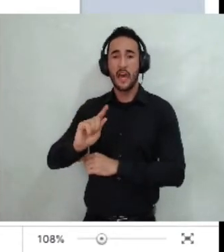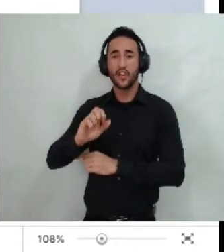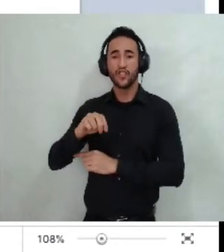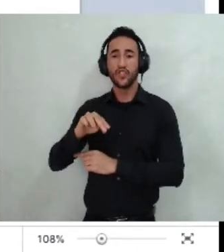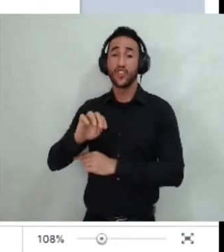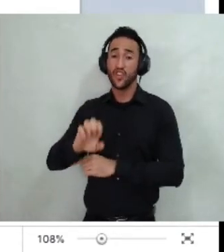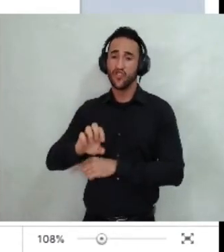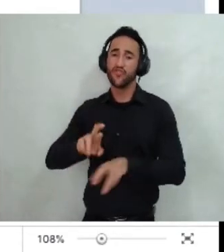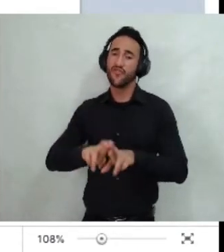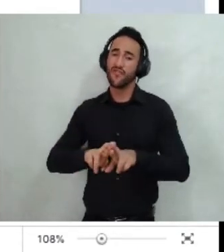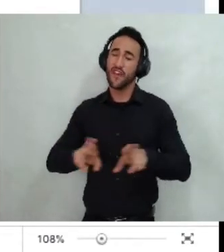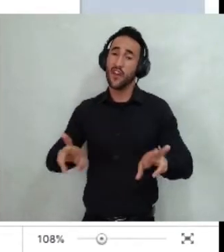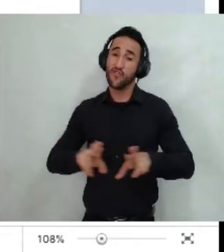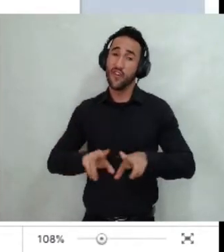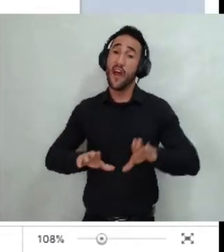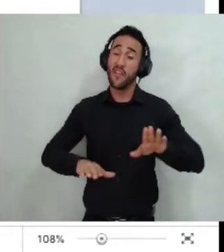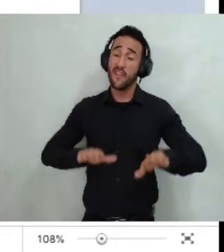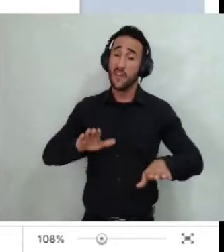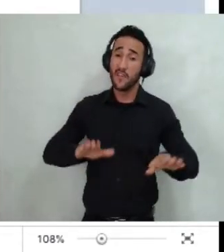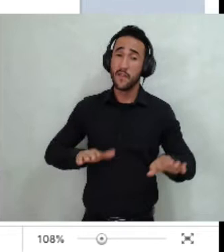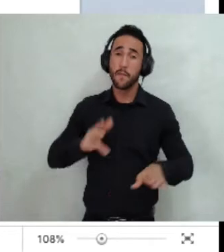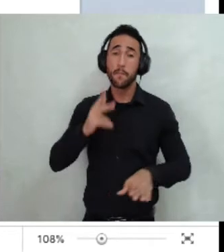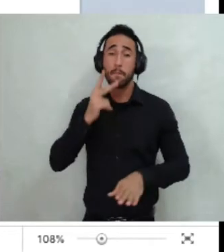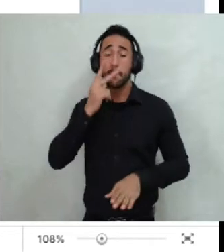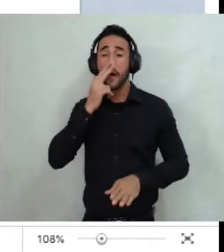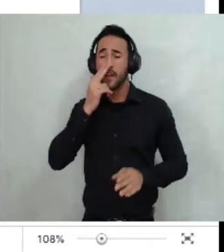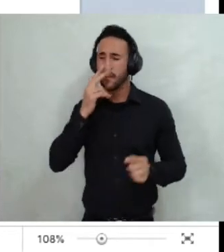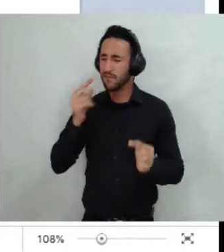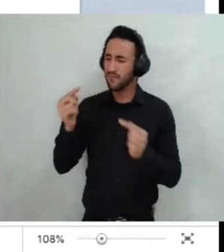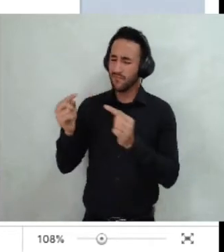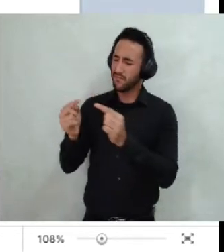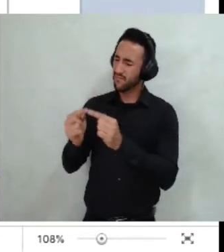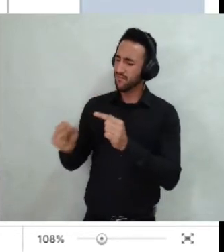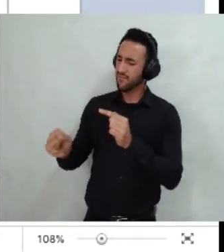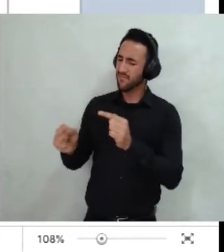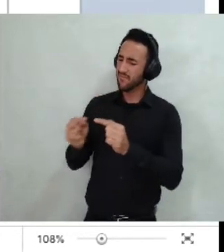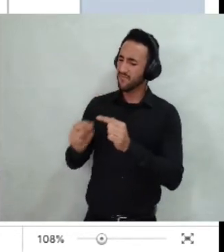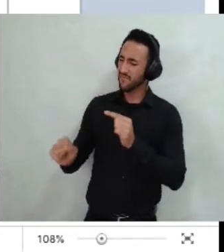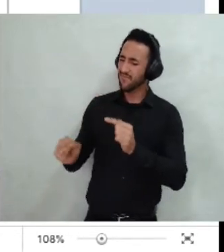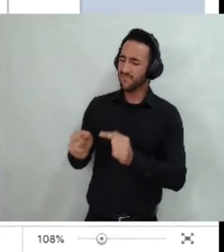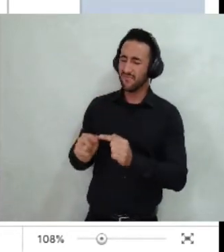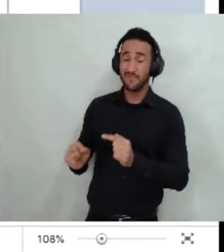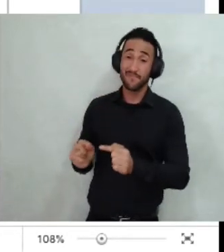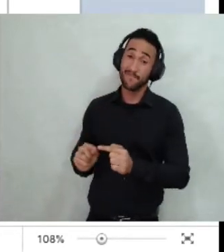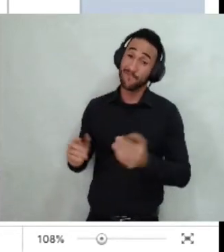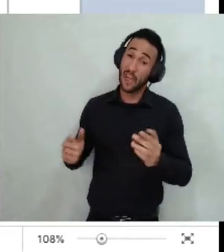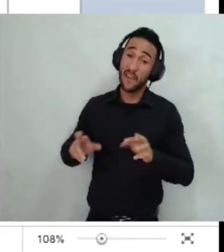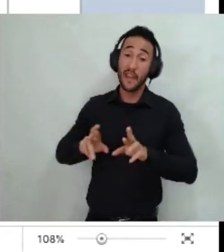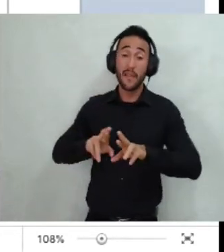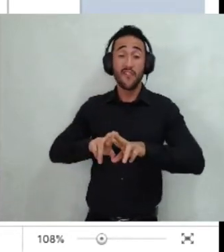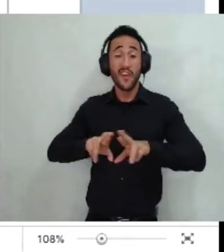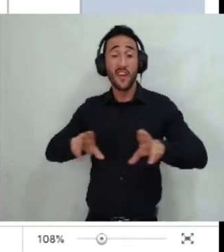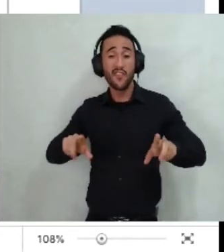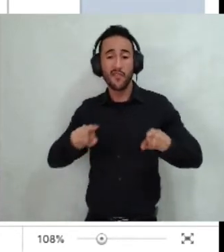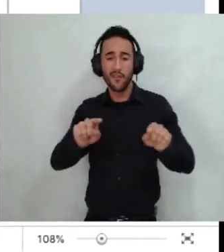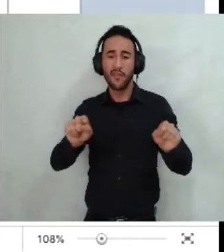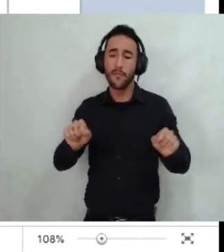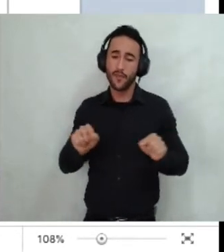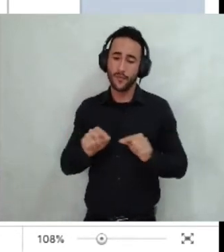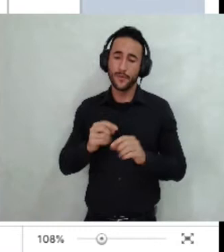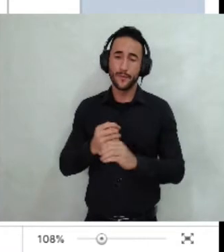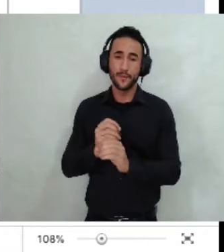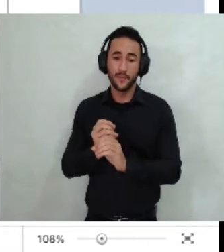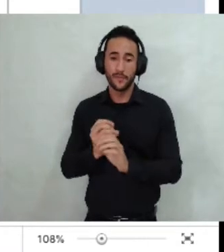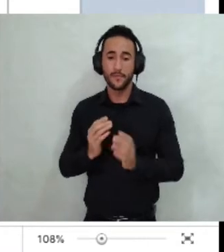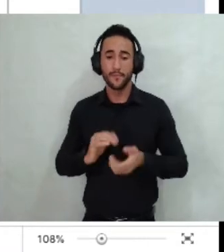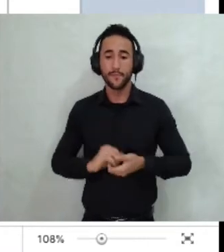pode não ter uma compatibilidade dos resultados nos diferentes laboratórios. Aqui nesse diapositivo eu